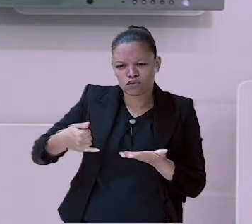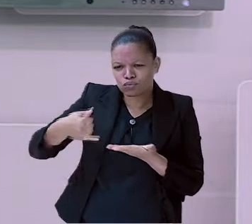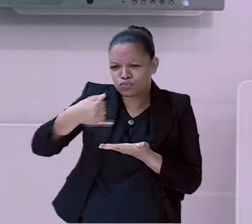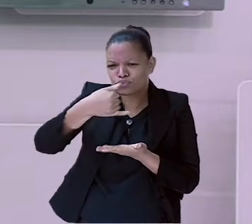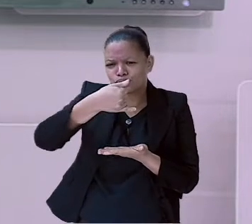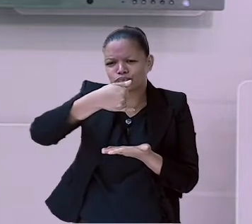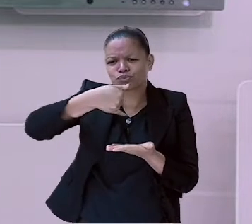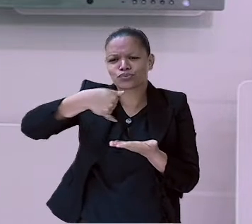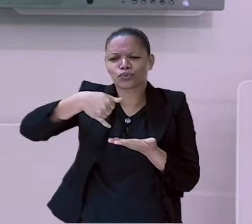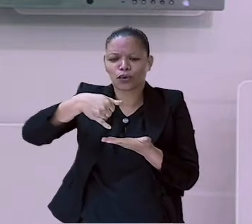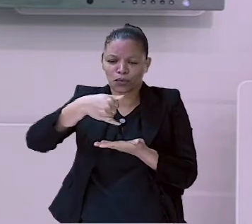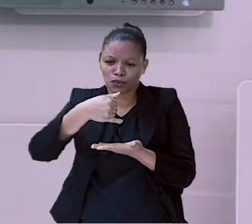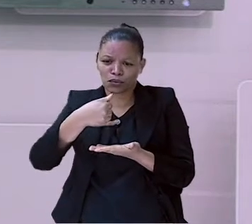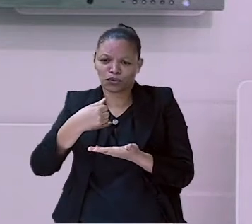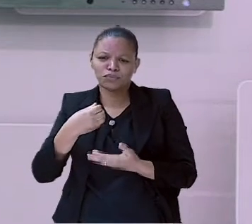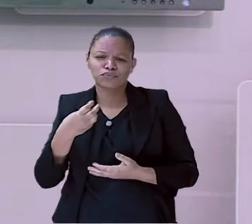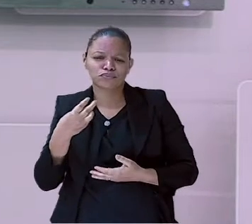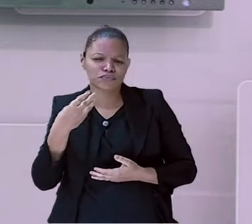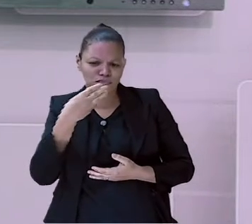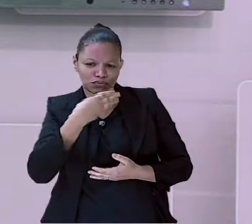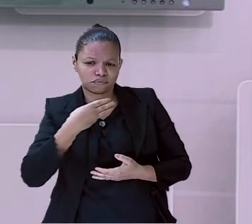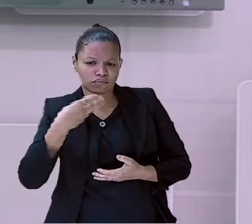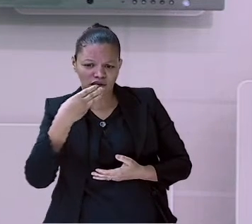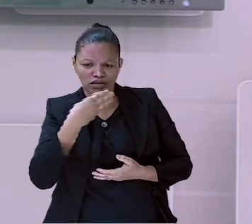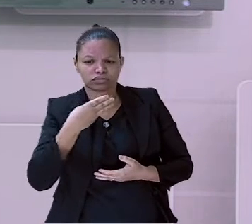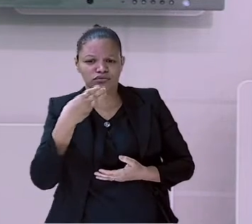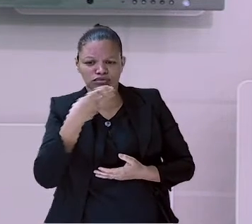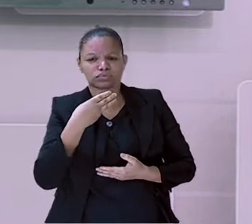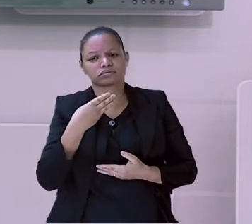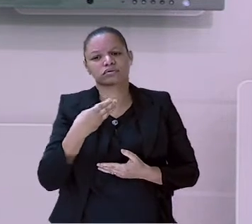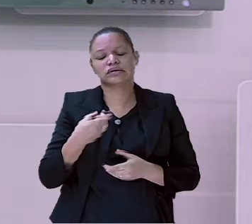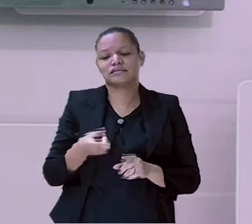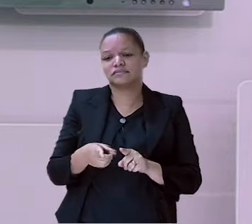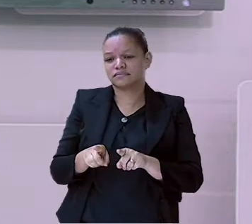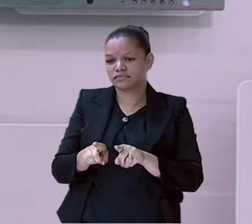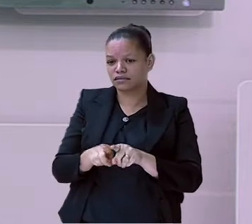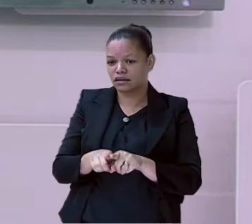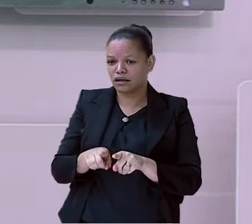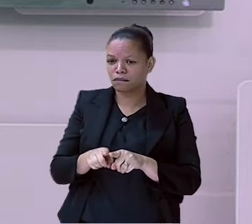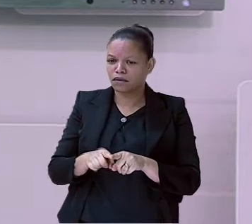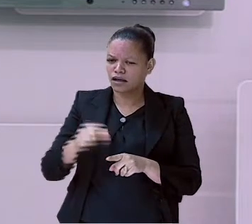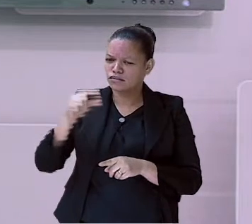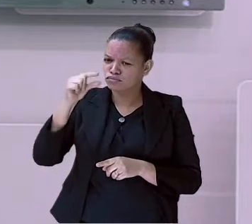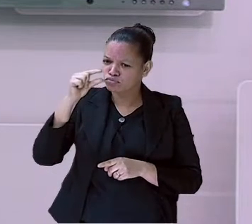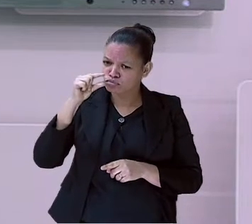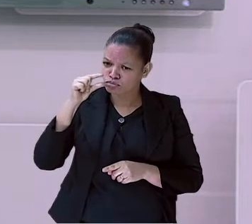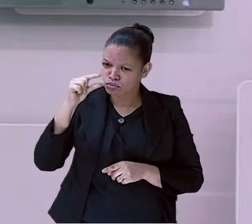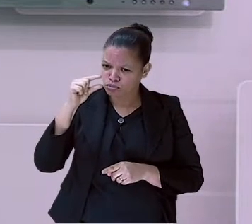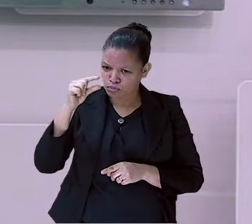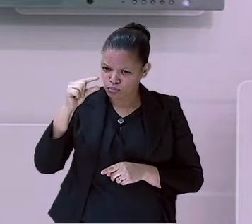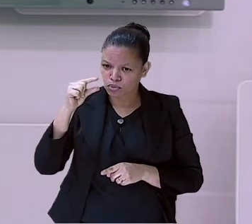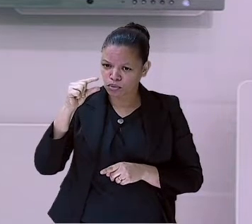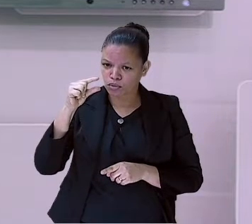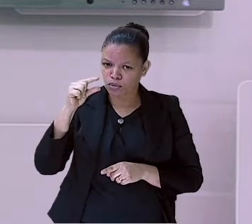de açúcares e doces. Então, aqui os óleos entrando na parte dos lipídios,